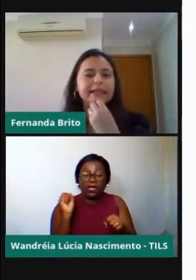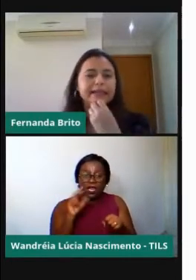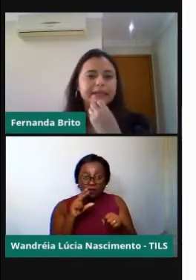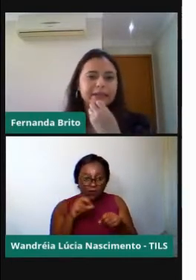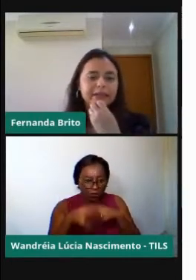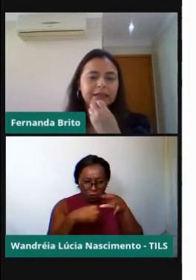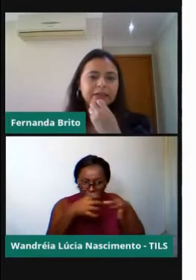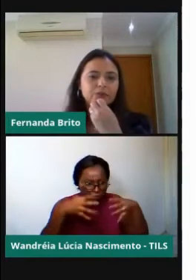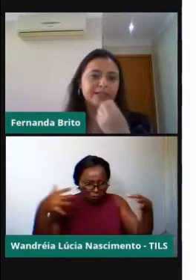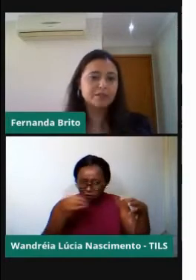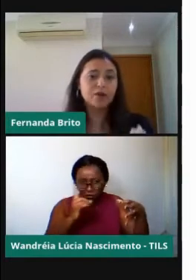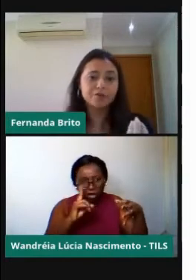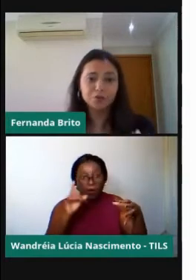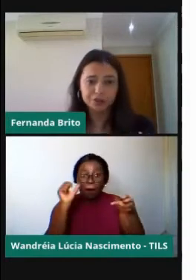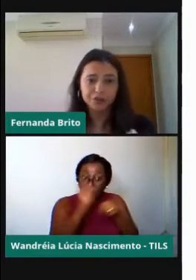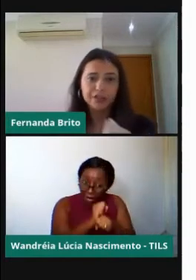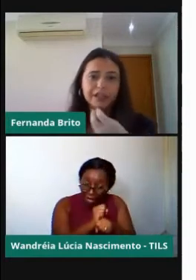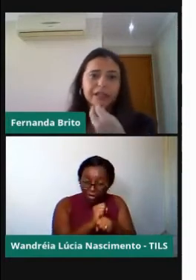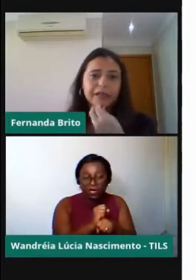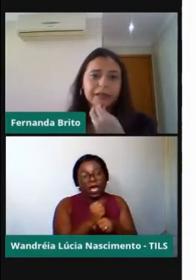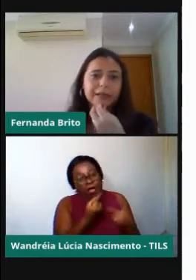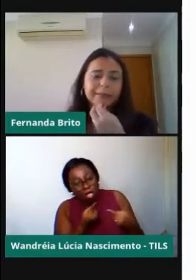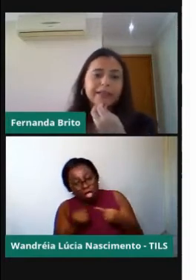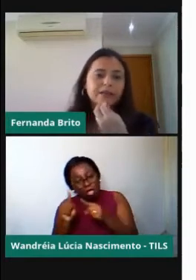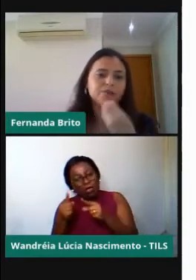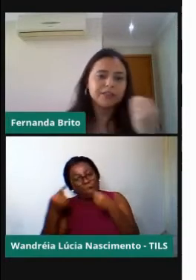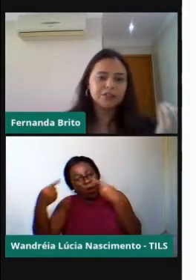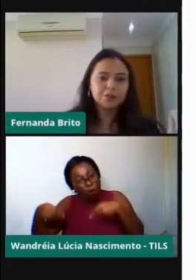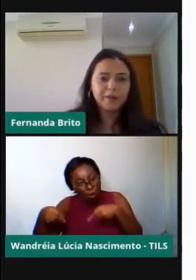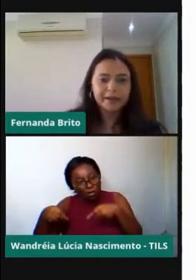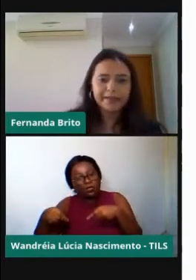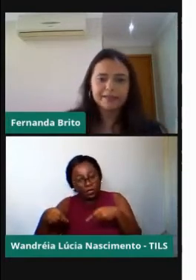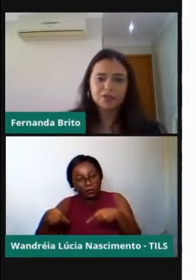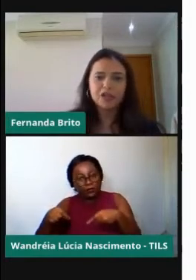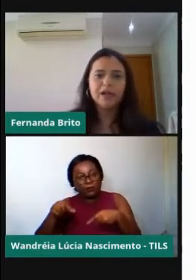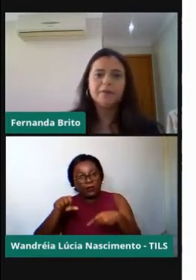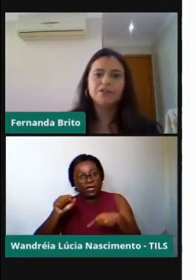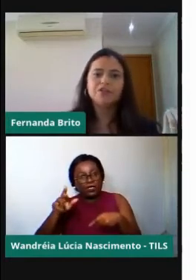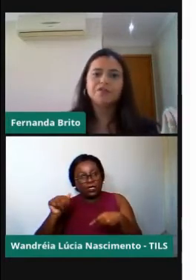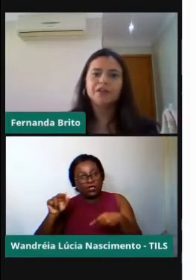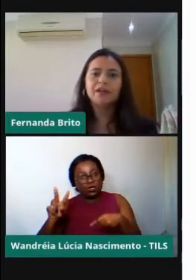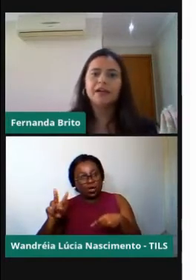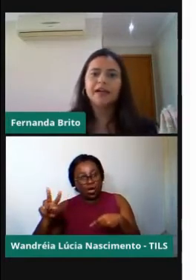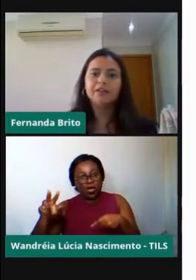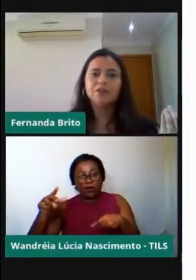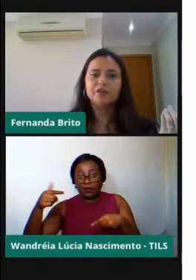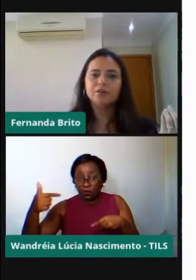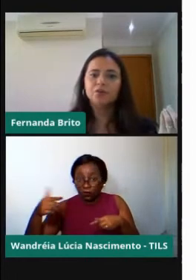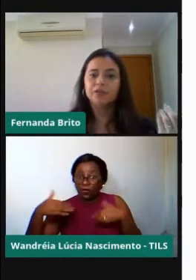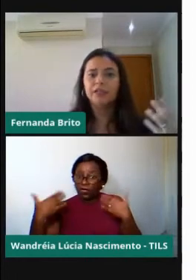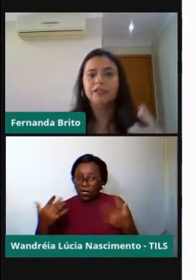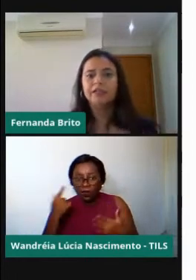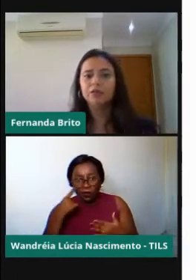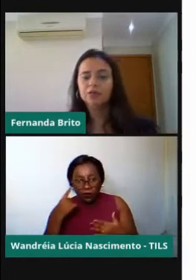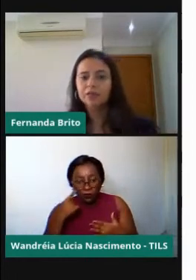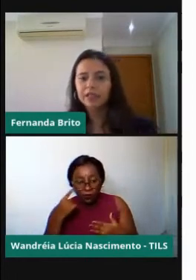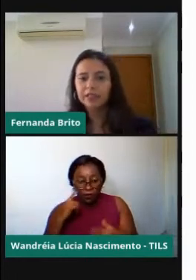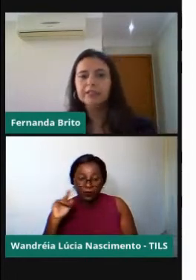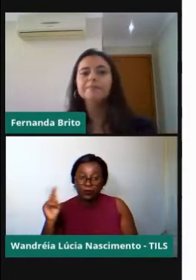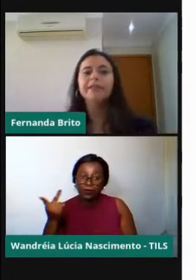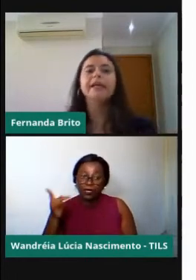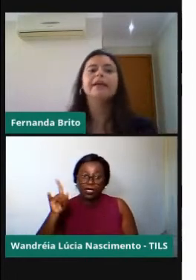né, o SARS-CoV-2. Então, se a gente pega aqui esse esquema, a gente vê a hidroxicloroquina